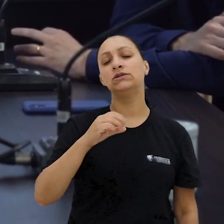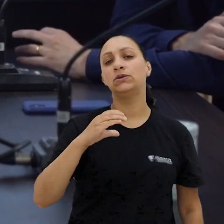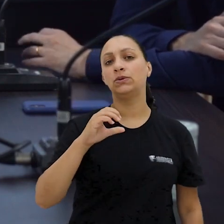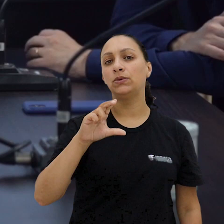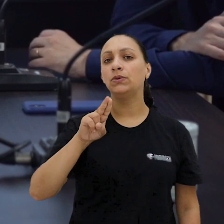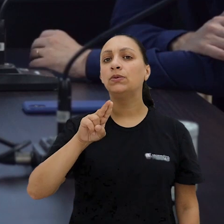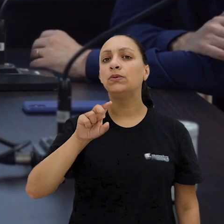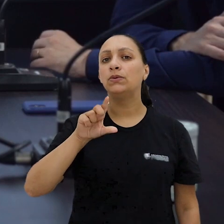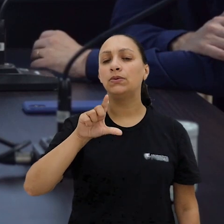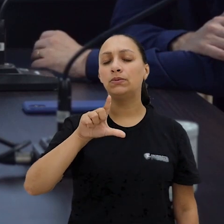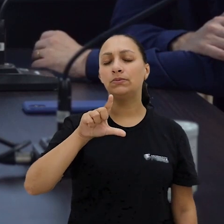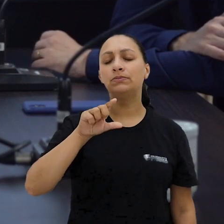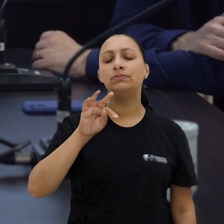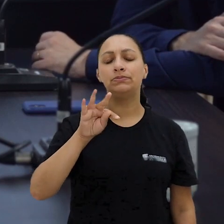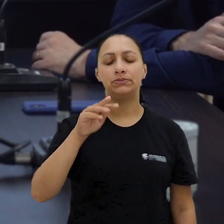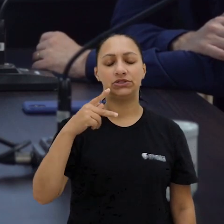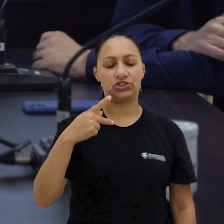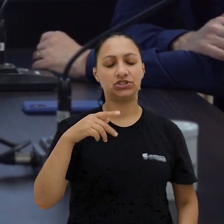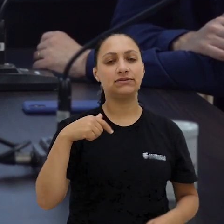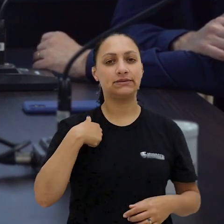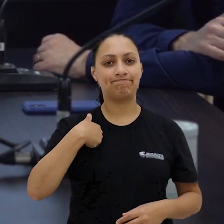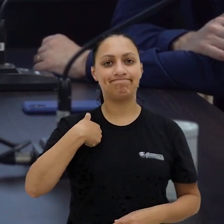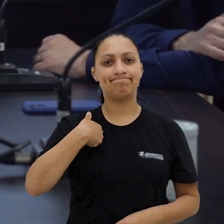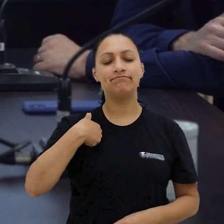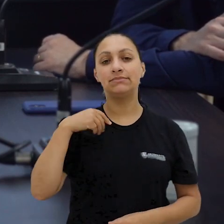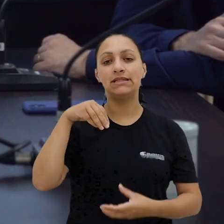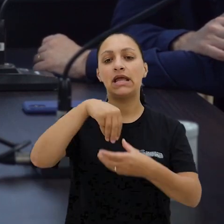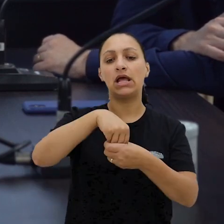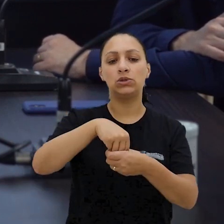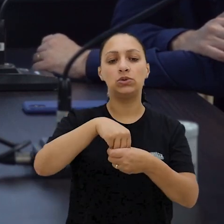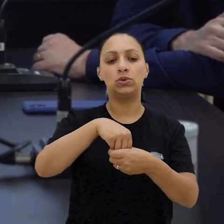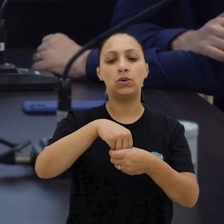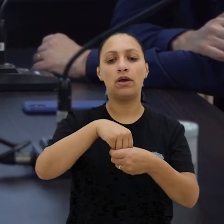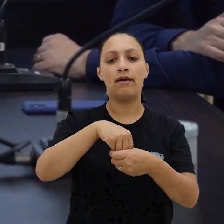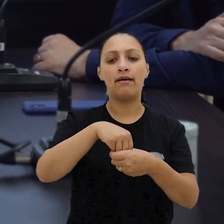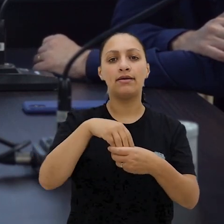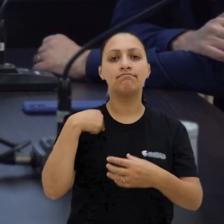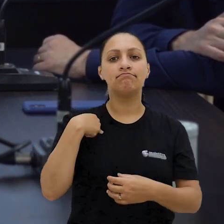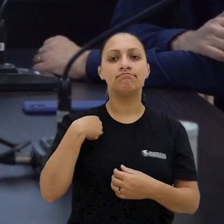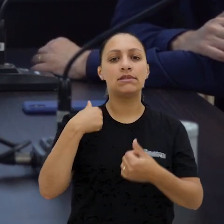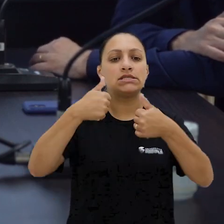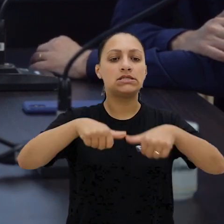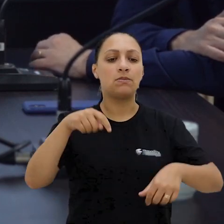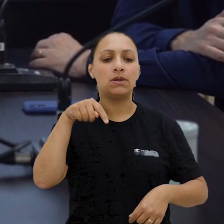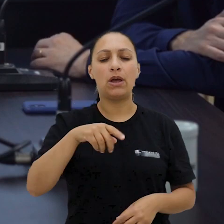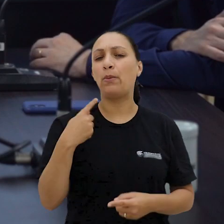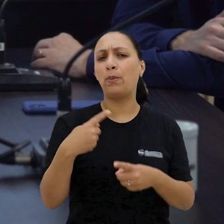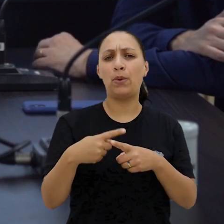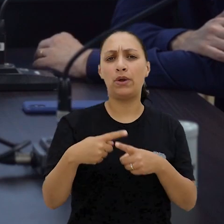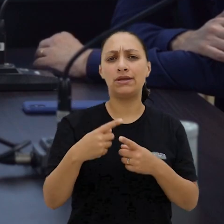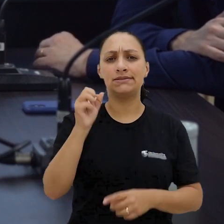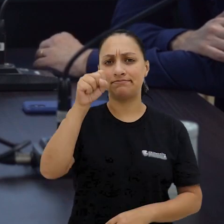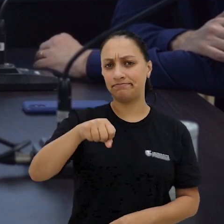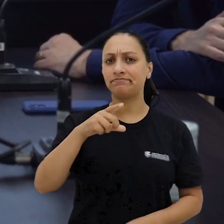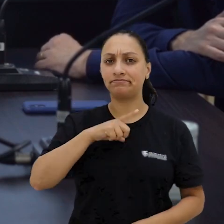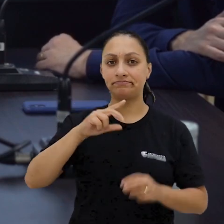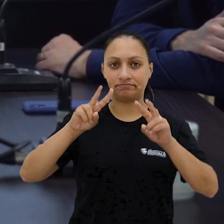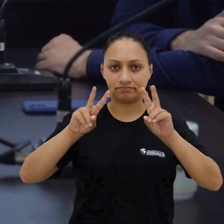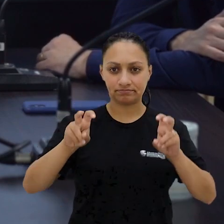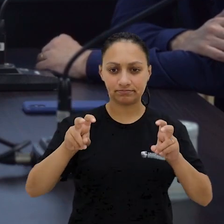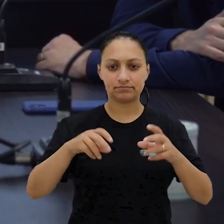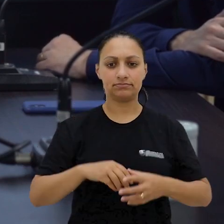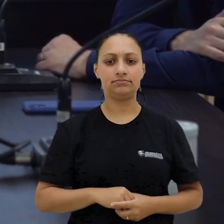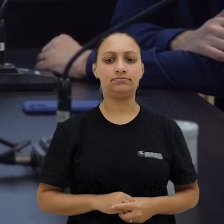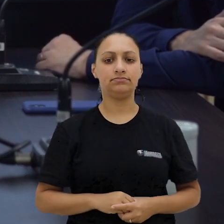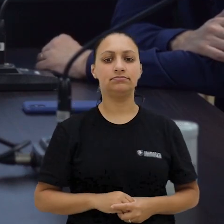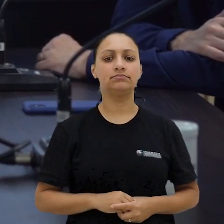nossos pilares internos, que eu acho que a gente tem que fazer esse trabalho, assim, estamos aqui por quê? Sim, tem uma questão